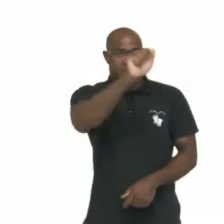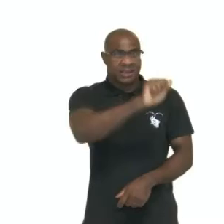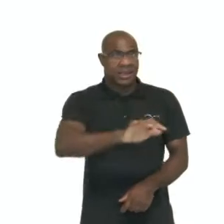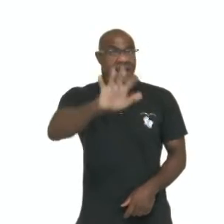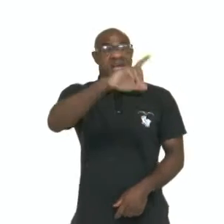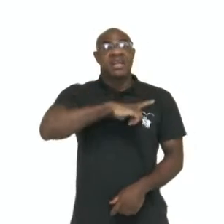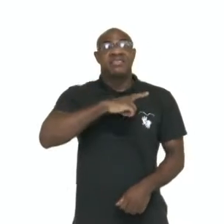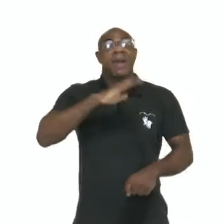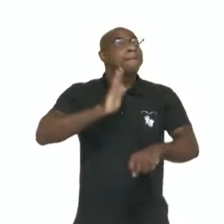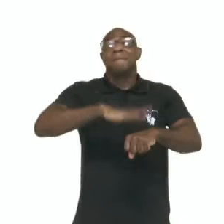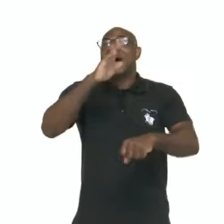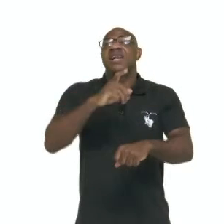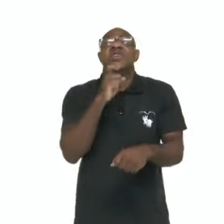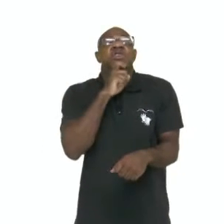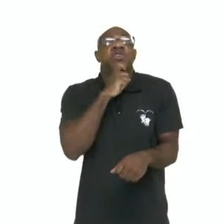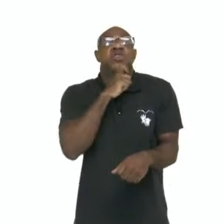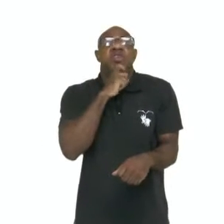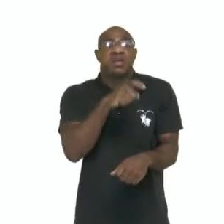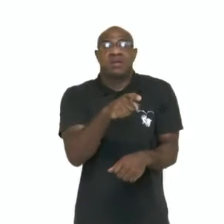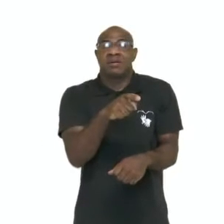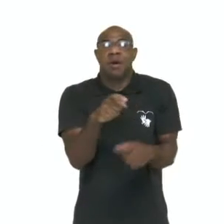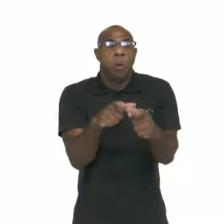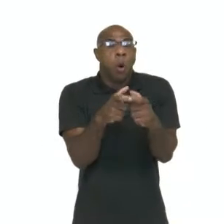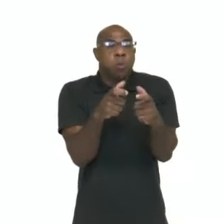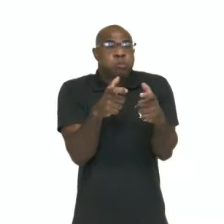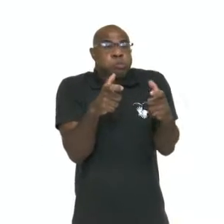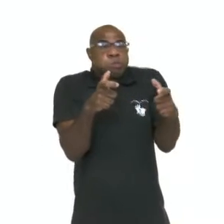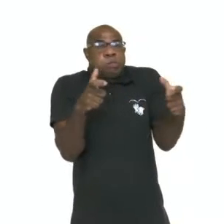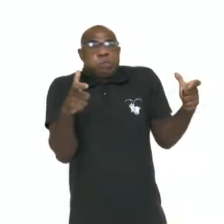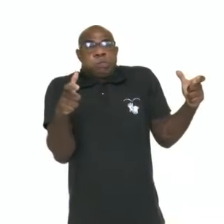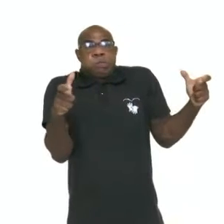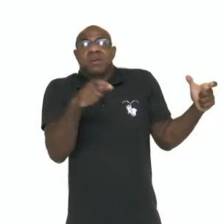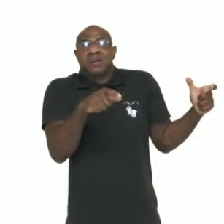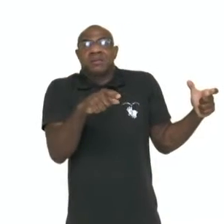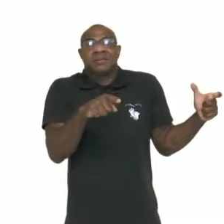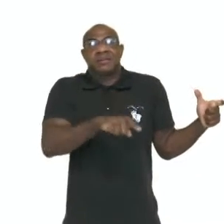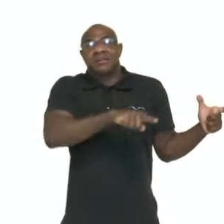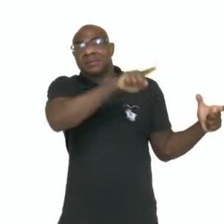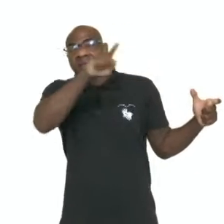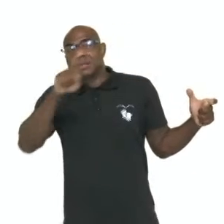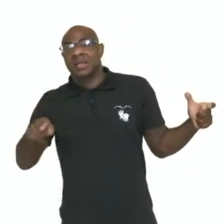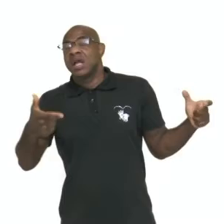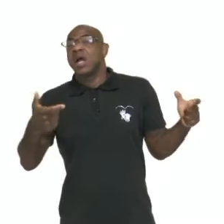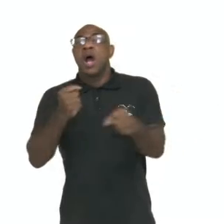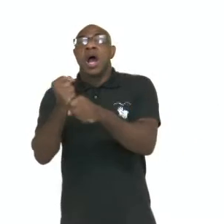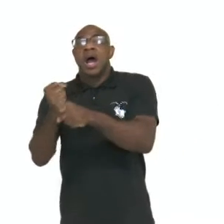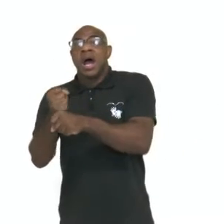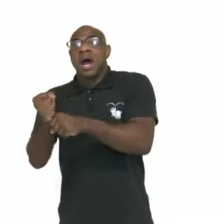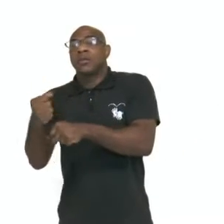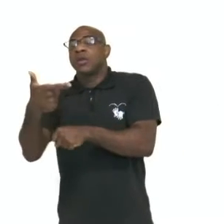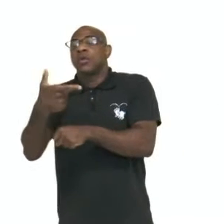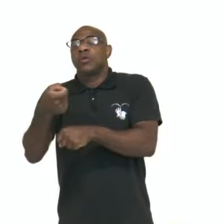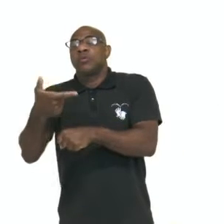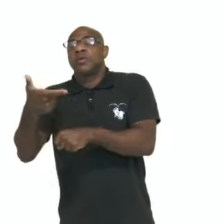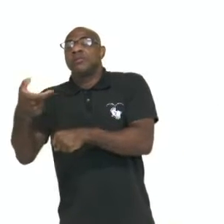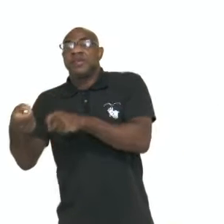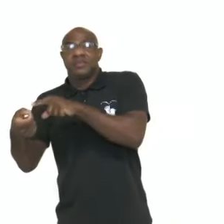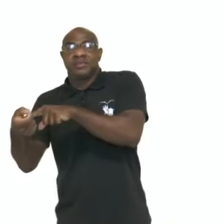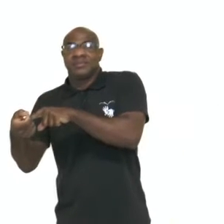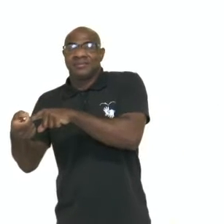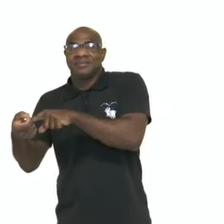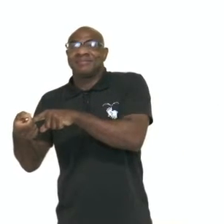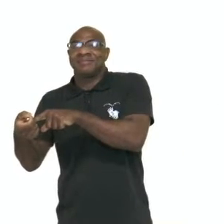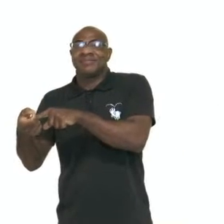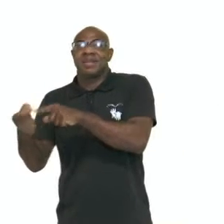do que se você comparar com setembro do ano 2020. Olha só, diminuiu pela metade, né, aproximadamente